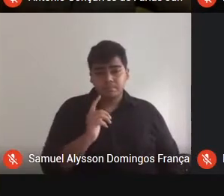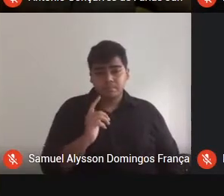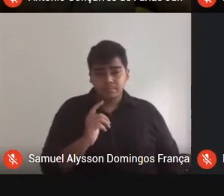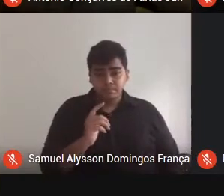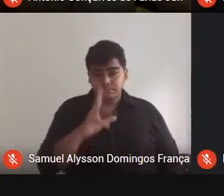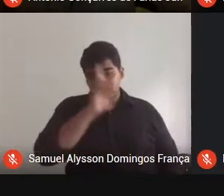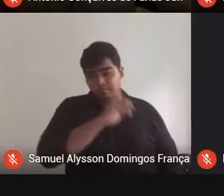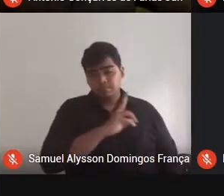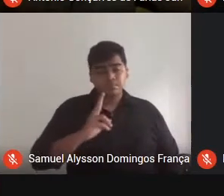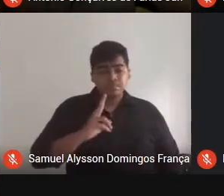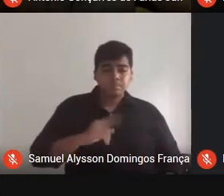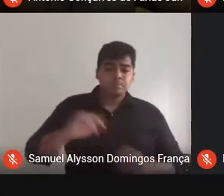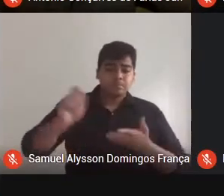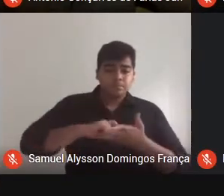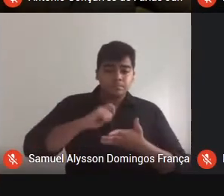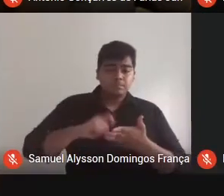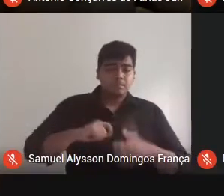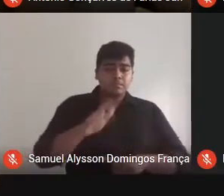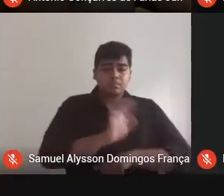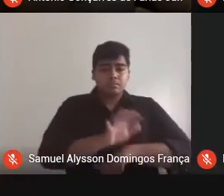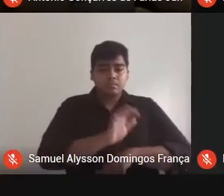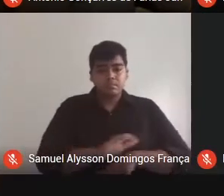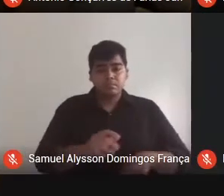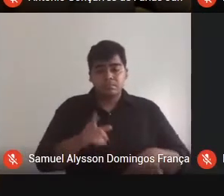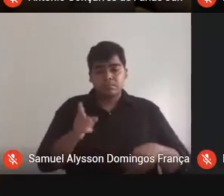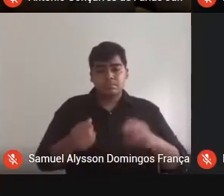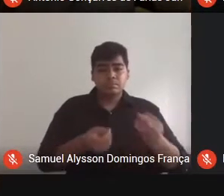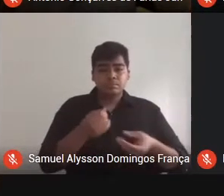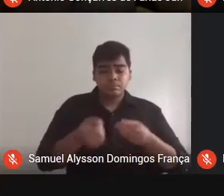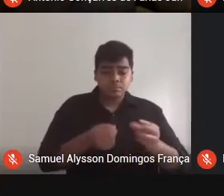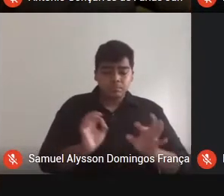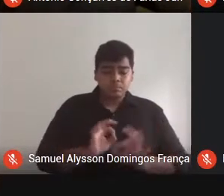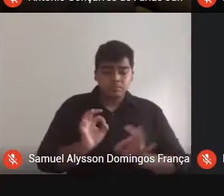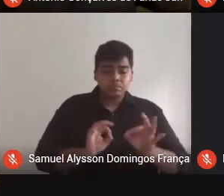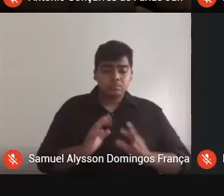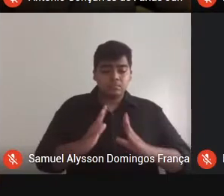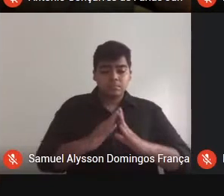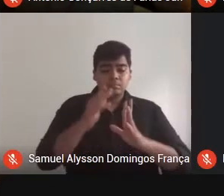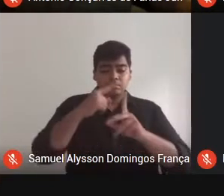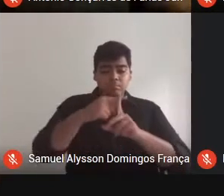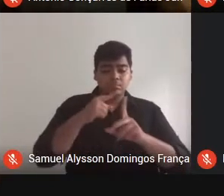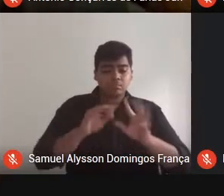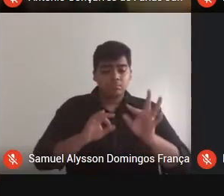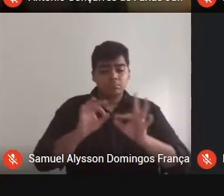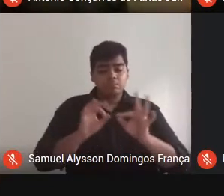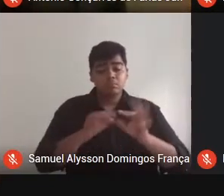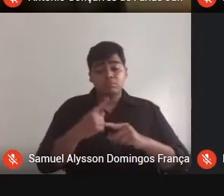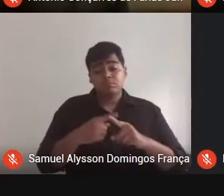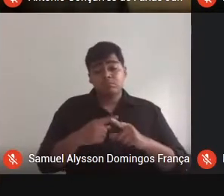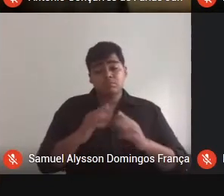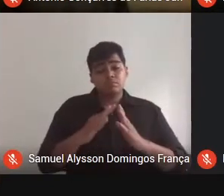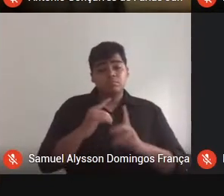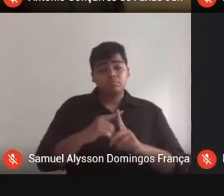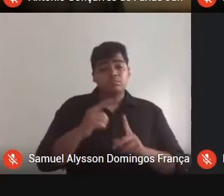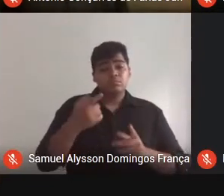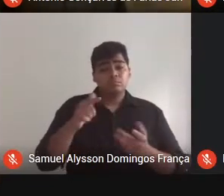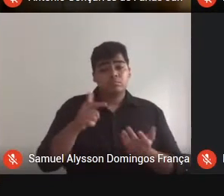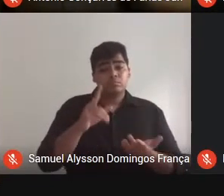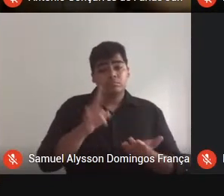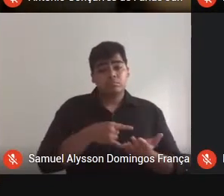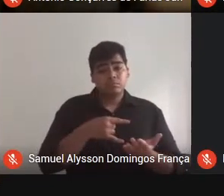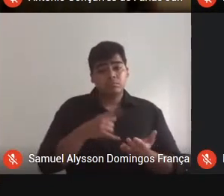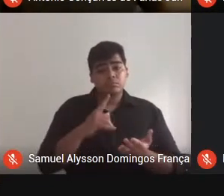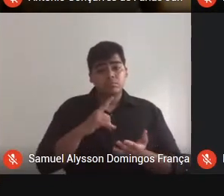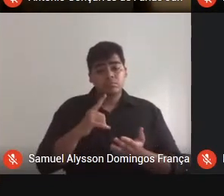dele para que eles fizessem o as-built, né, o como construído da igreja toda, que não tinha documentação nenhuma, porque ia ter uma reforma, e o arquiteto